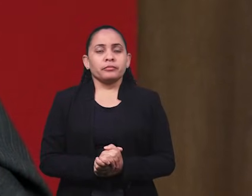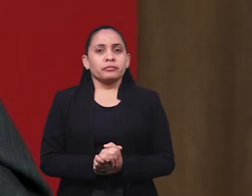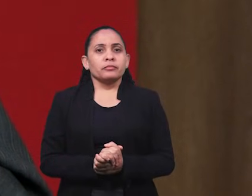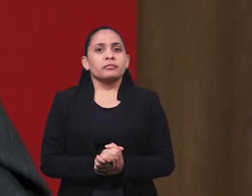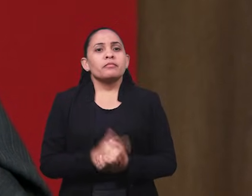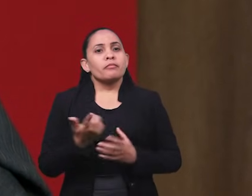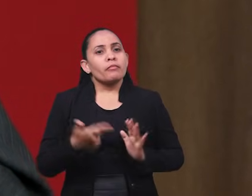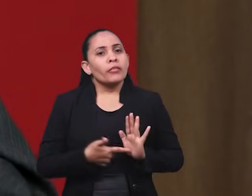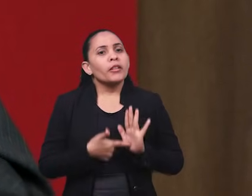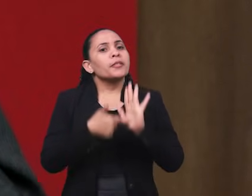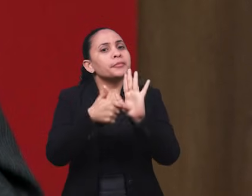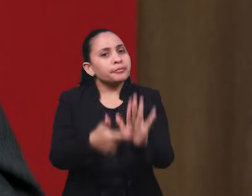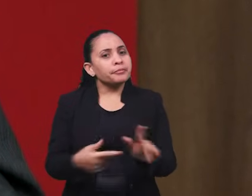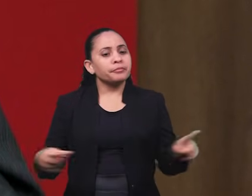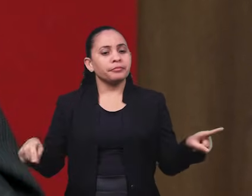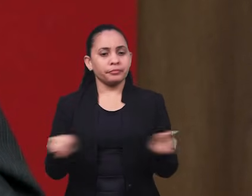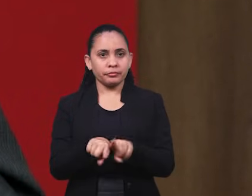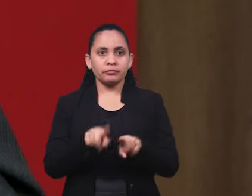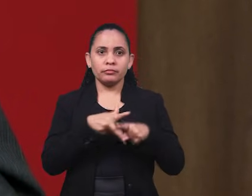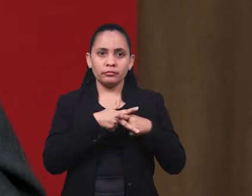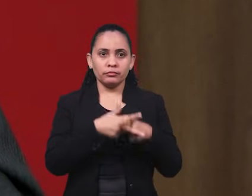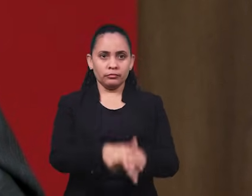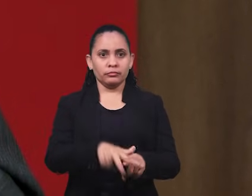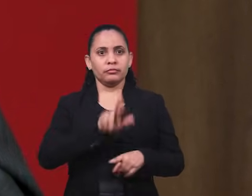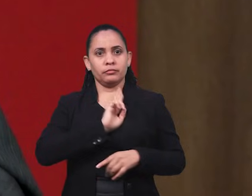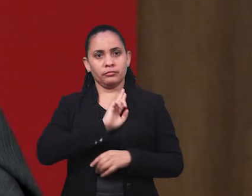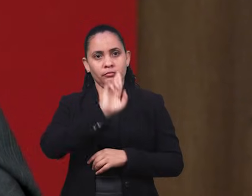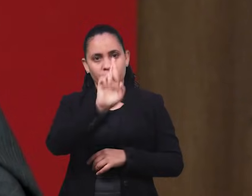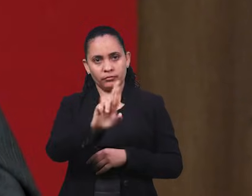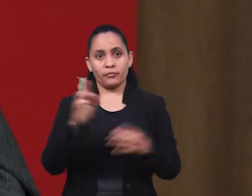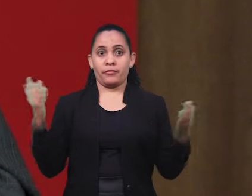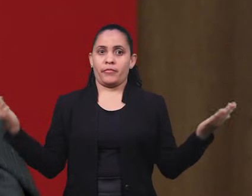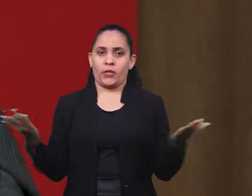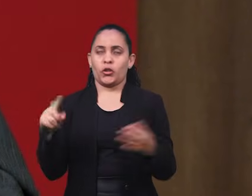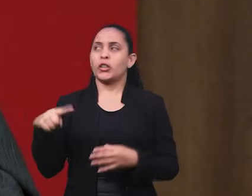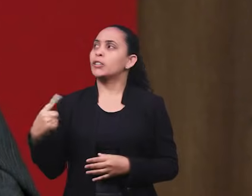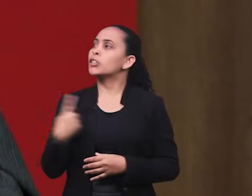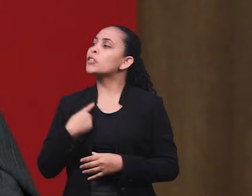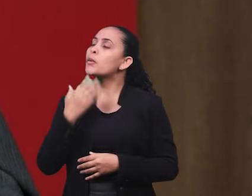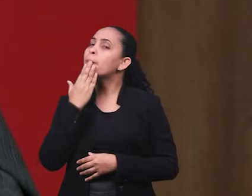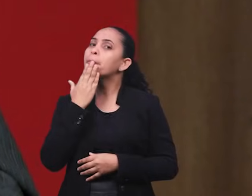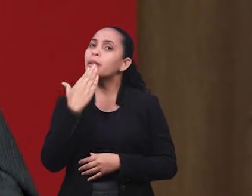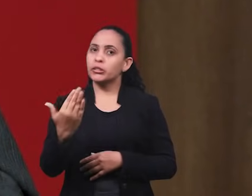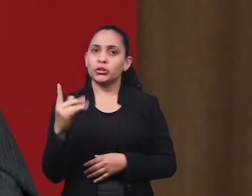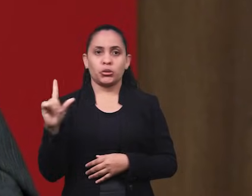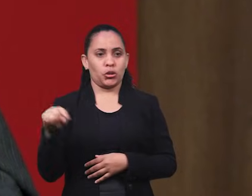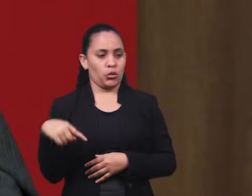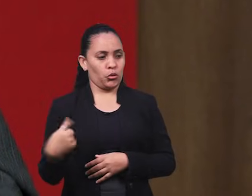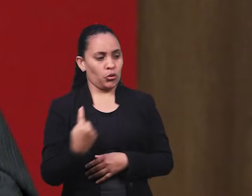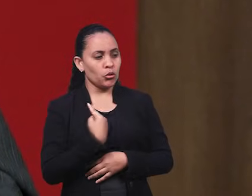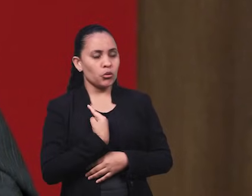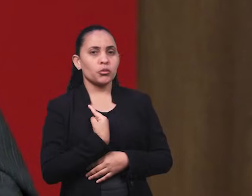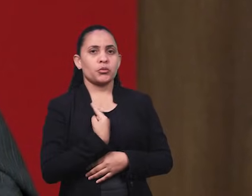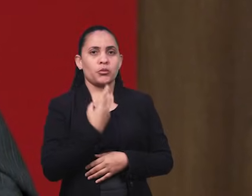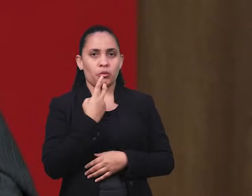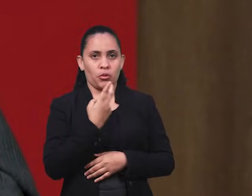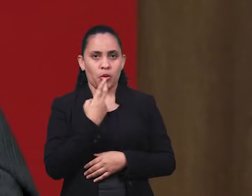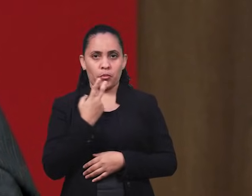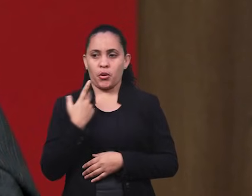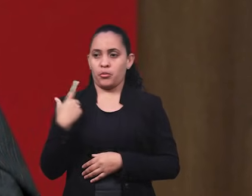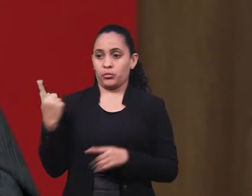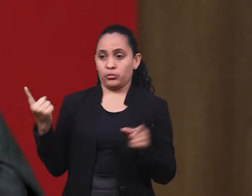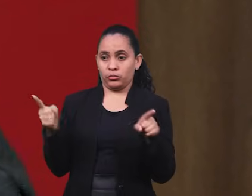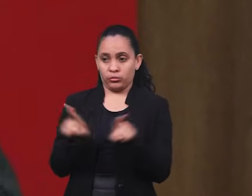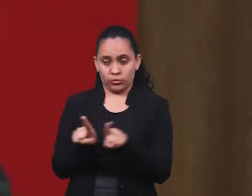as considerações a respeito da reforma, e nós vamos pedir aqui que nós falemos assim com